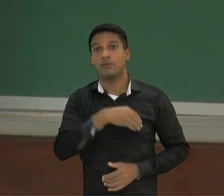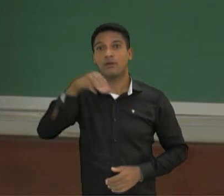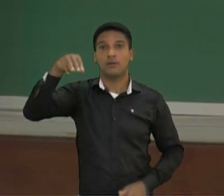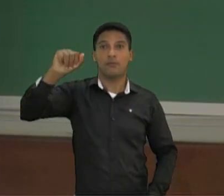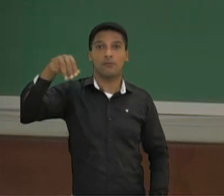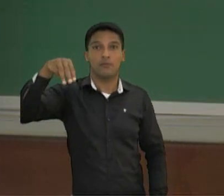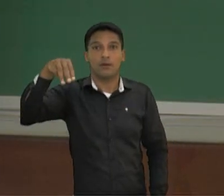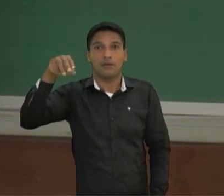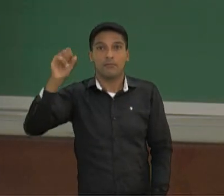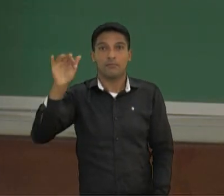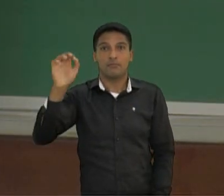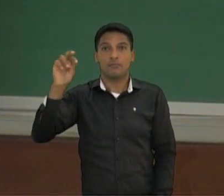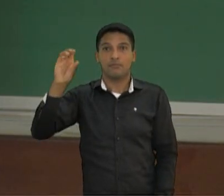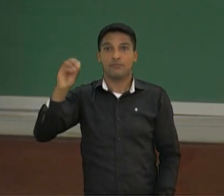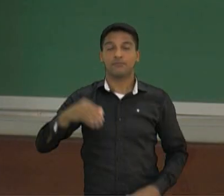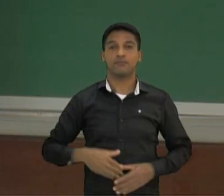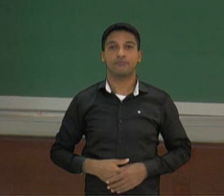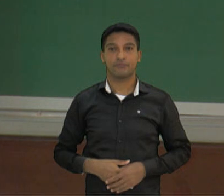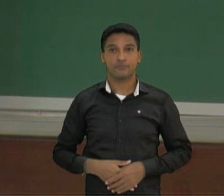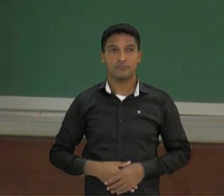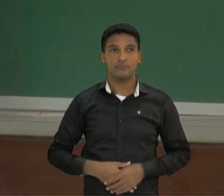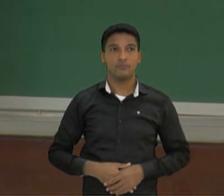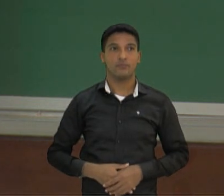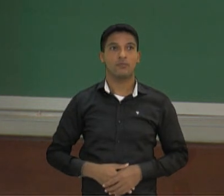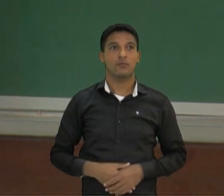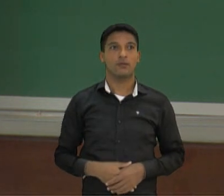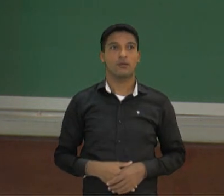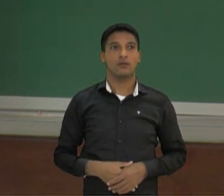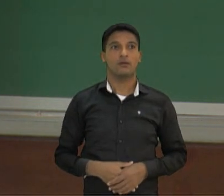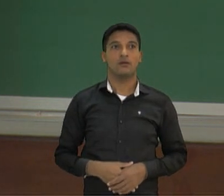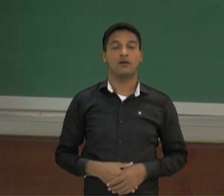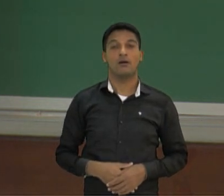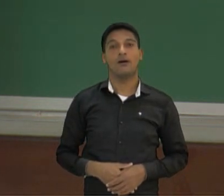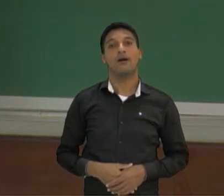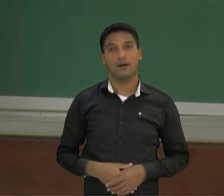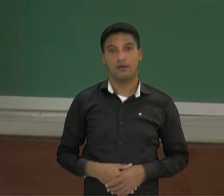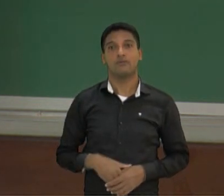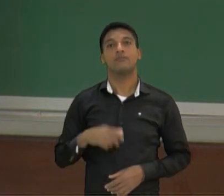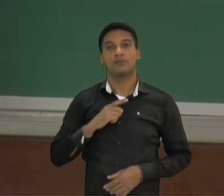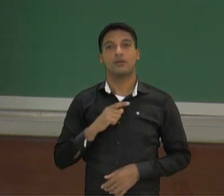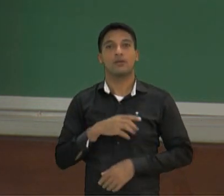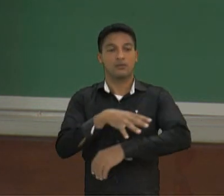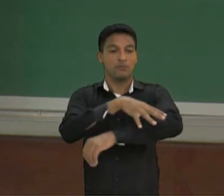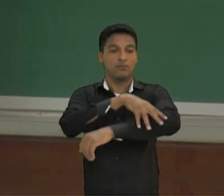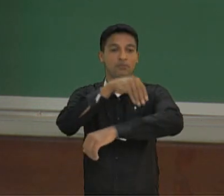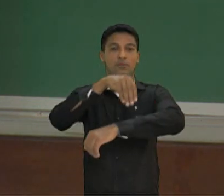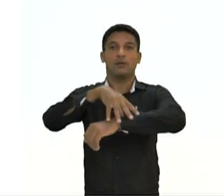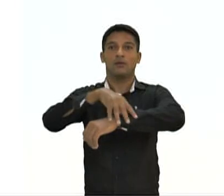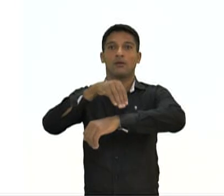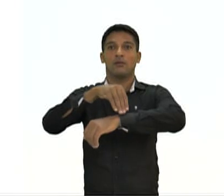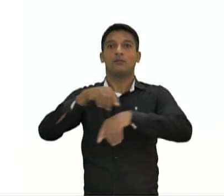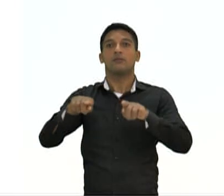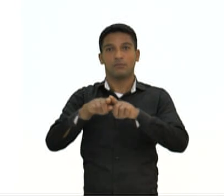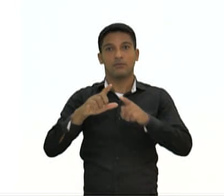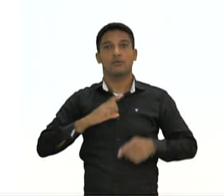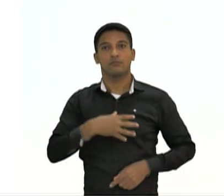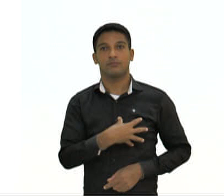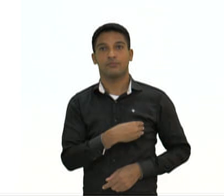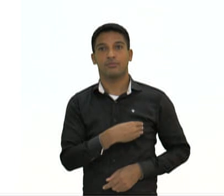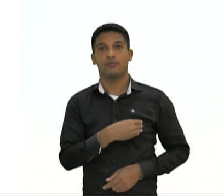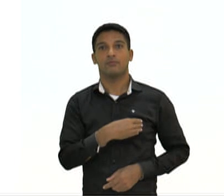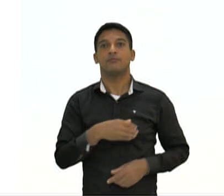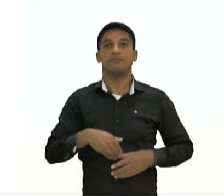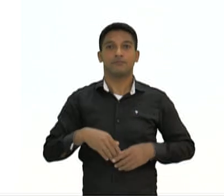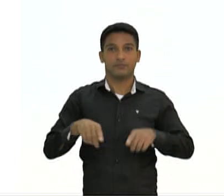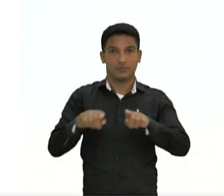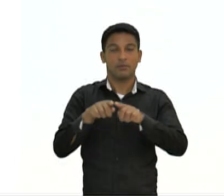paródia? Lembrando que é importante ressaltar esse aspecto aí, tá? Então, eles vão apresentar pelos, glândulas mamárias e